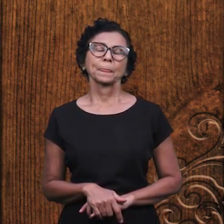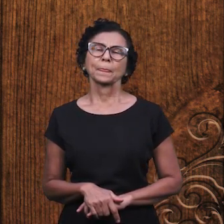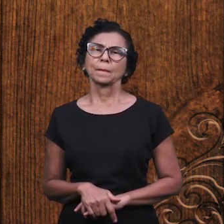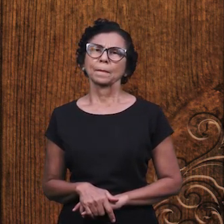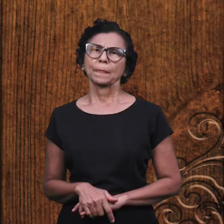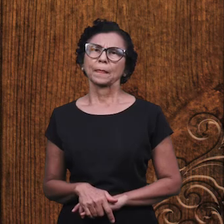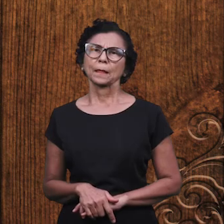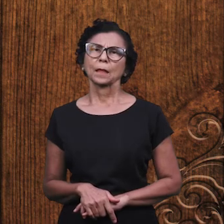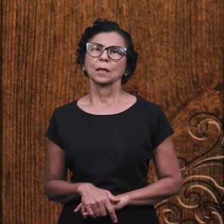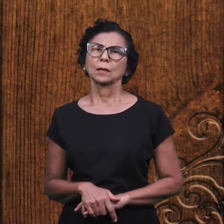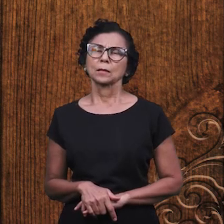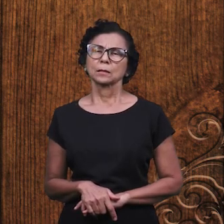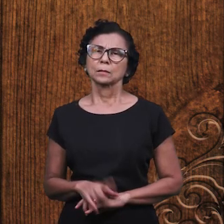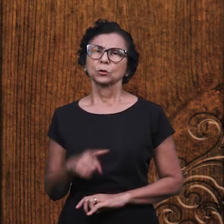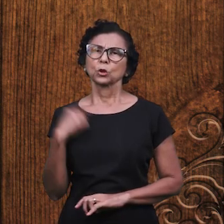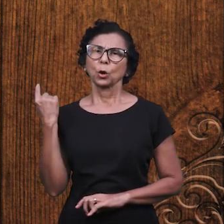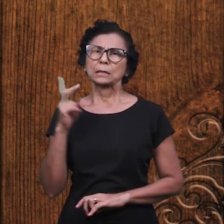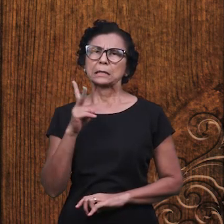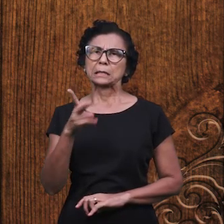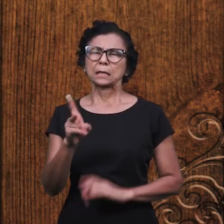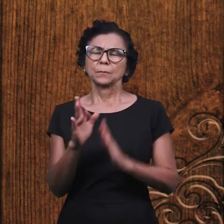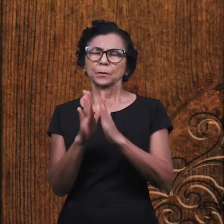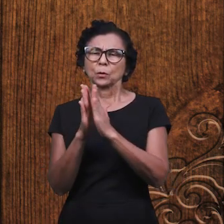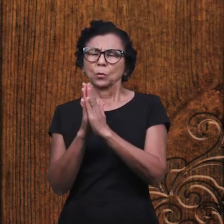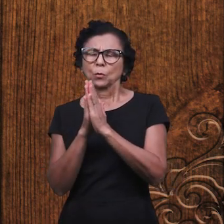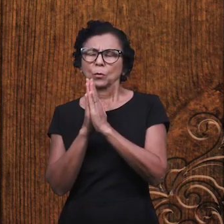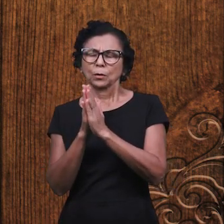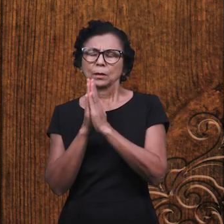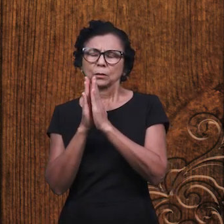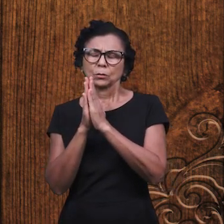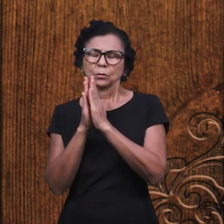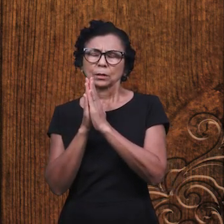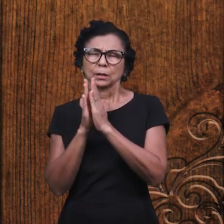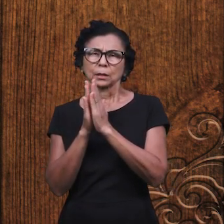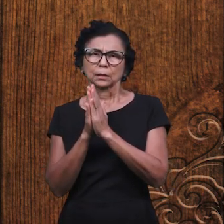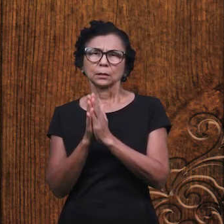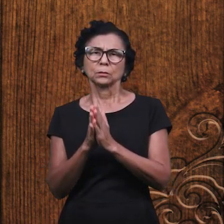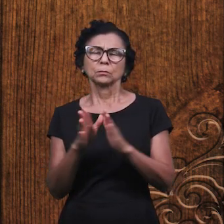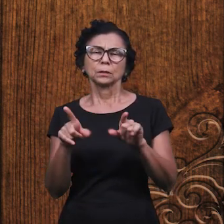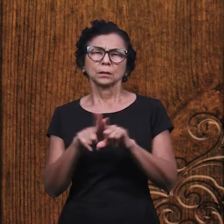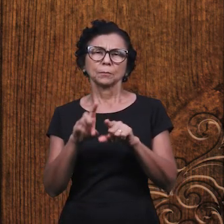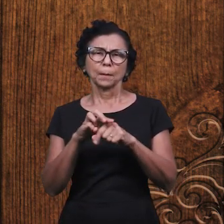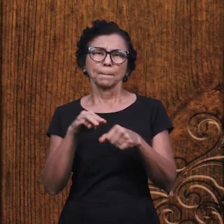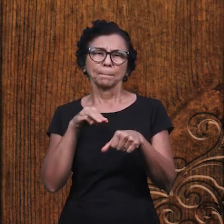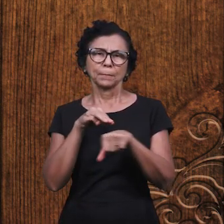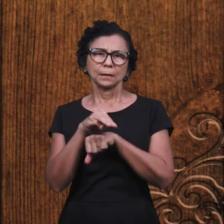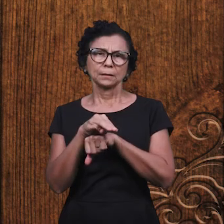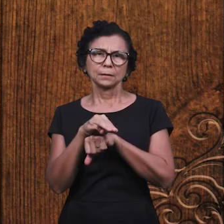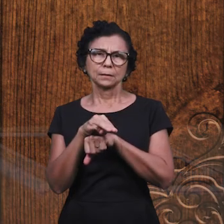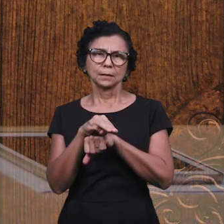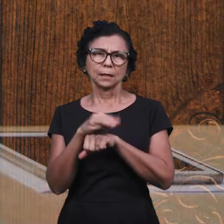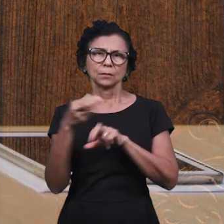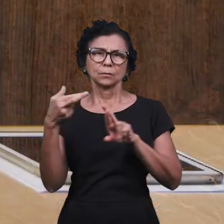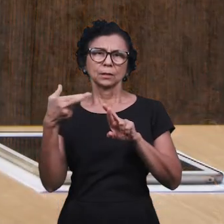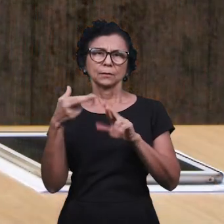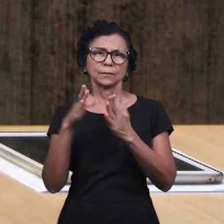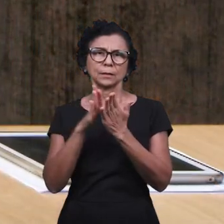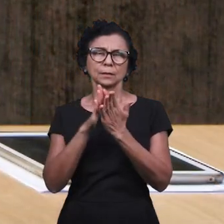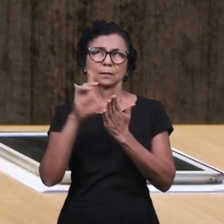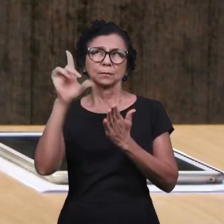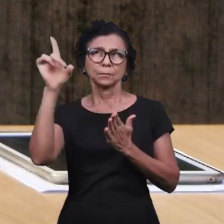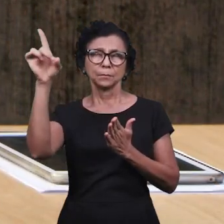perseveraremos na oração e no ministério da palavra. É importante nós